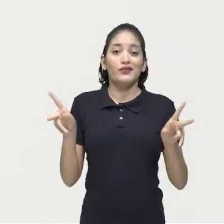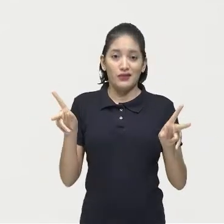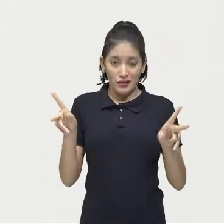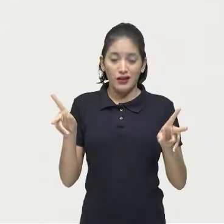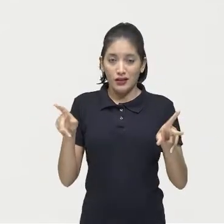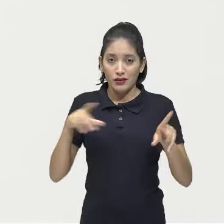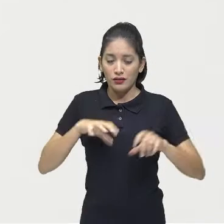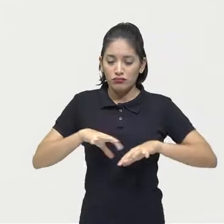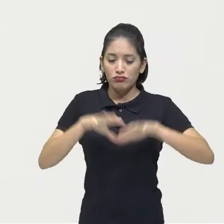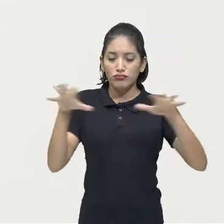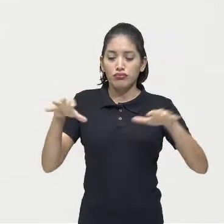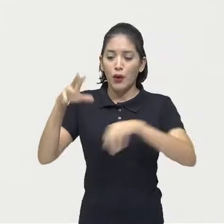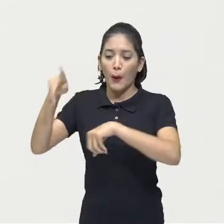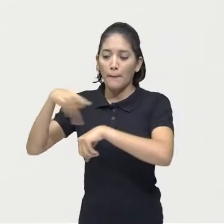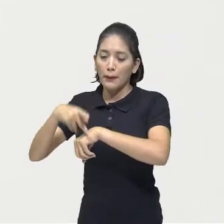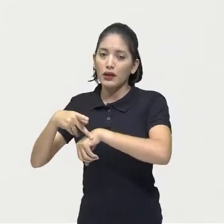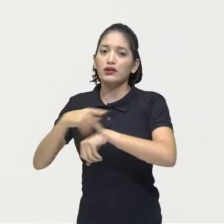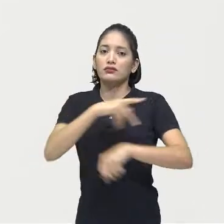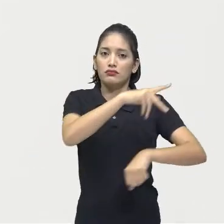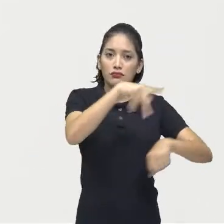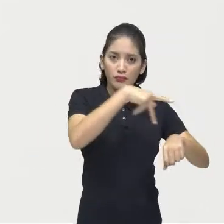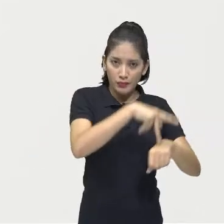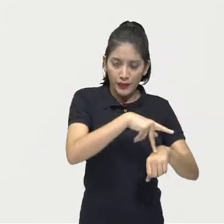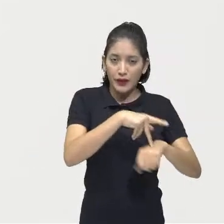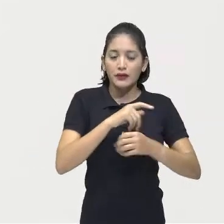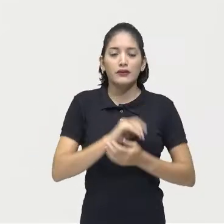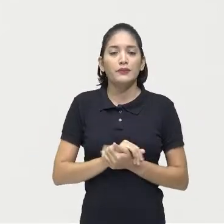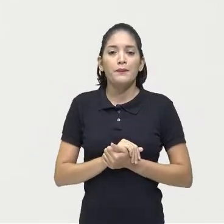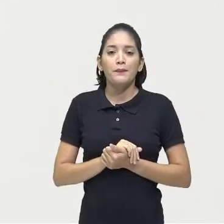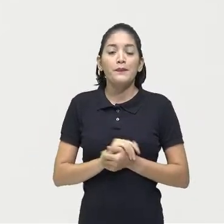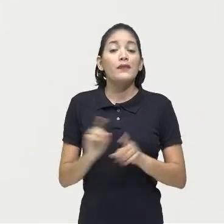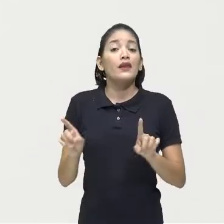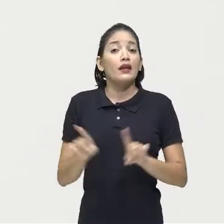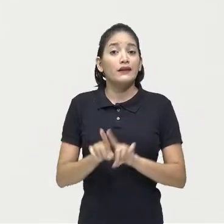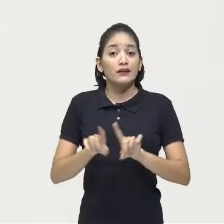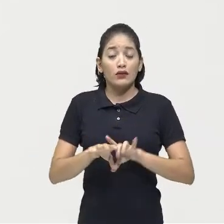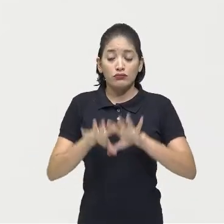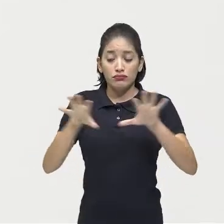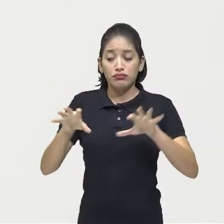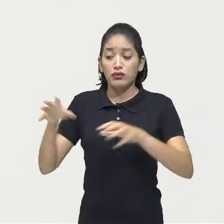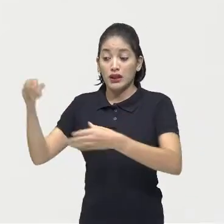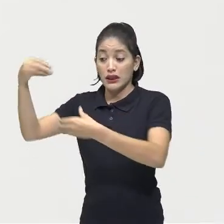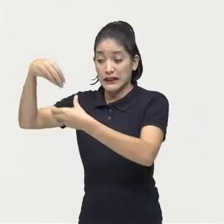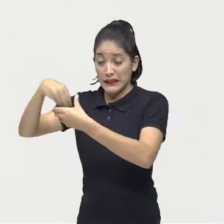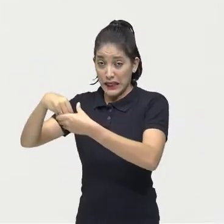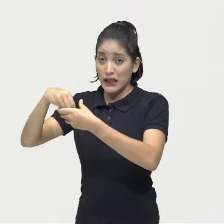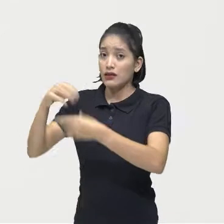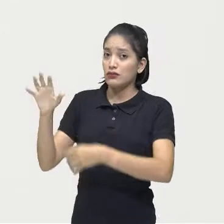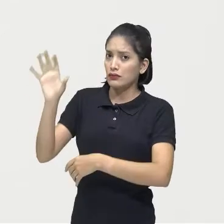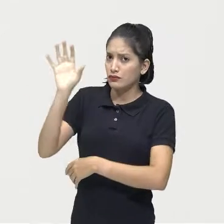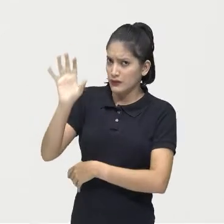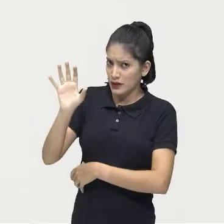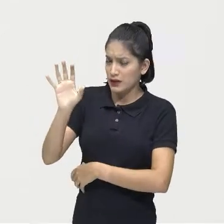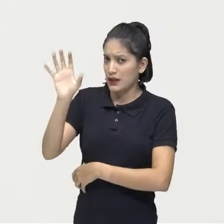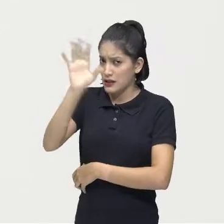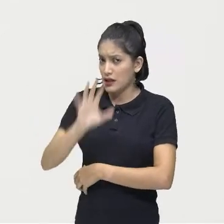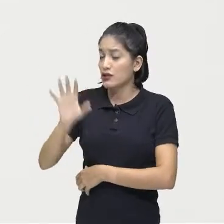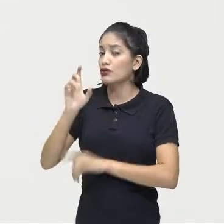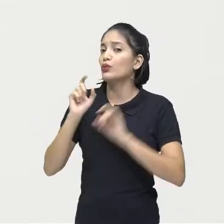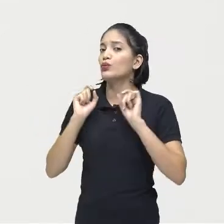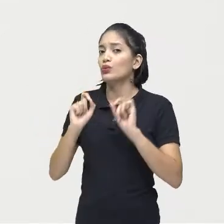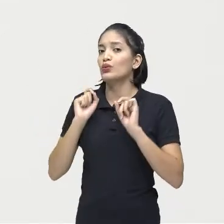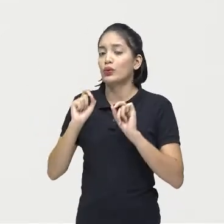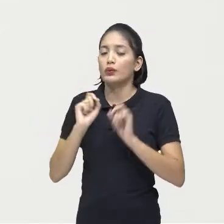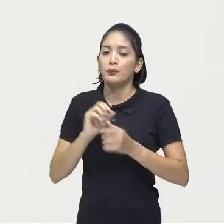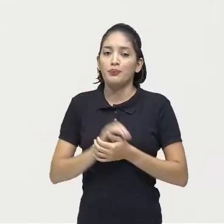um país do outro. Aí a gente vai encontrar dentro dessa região, gente, essas disparidades que a